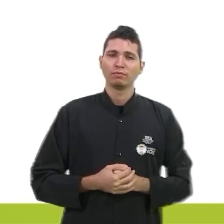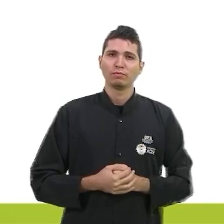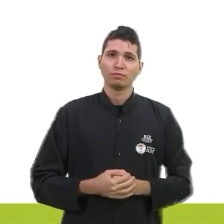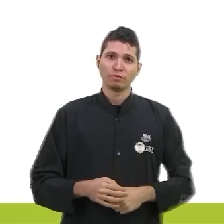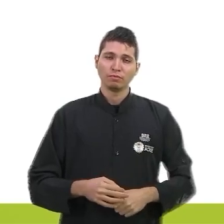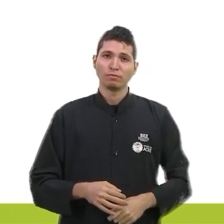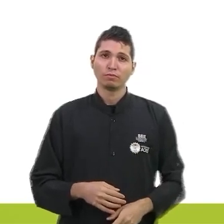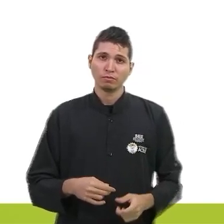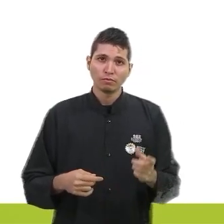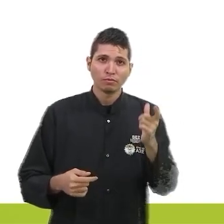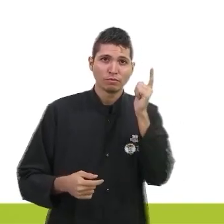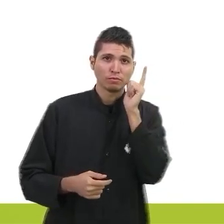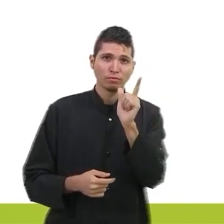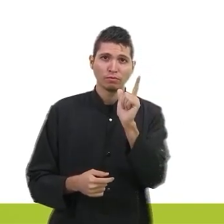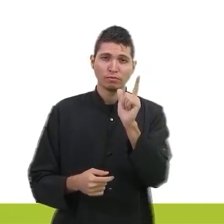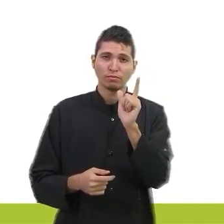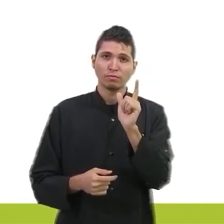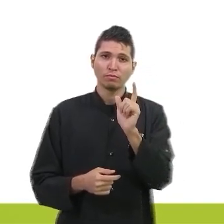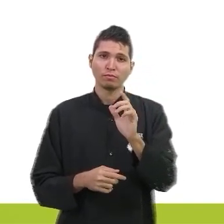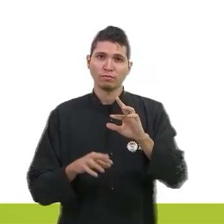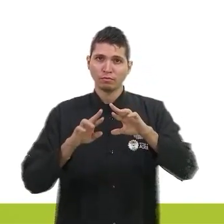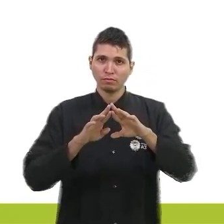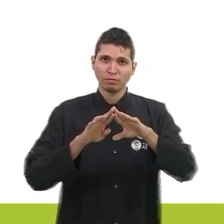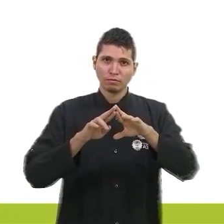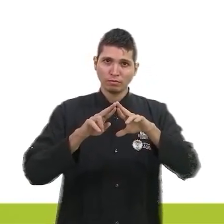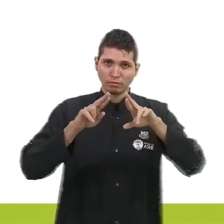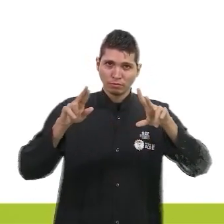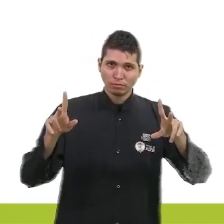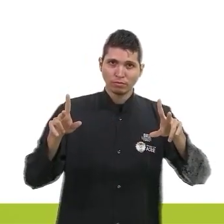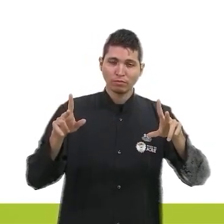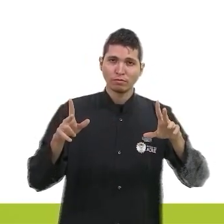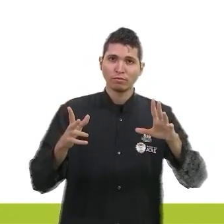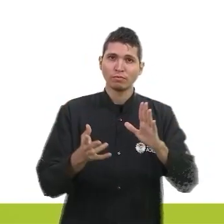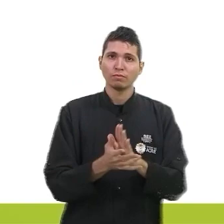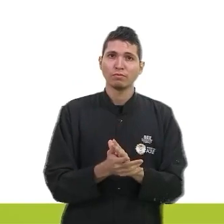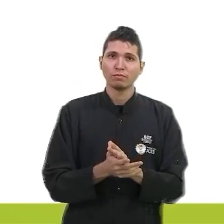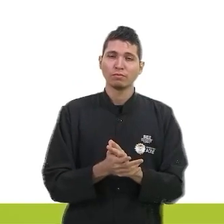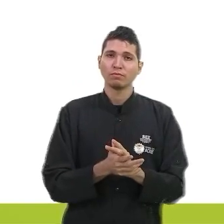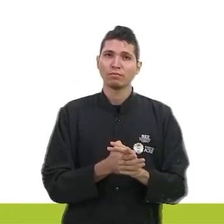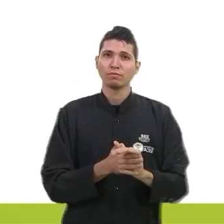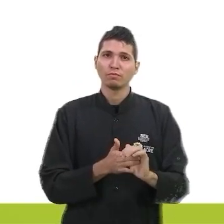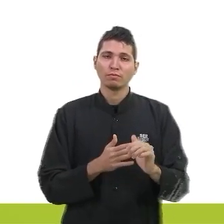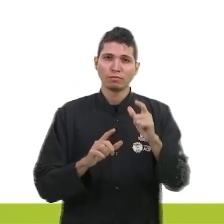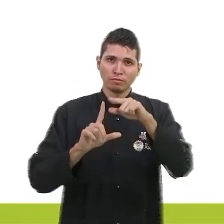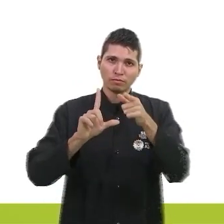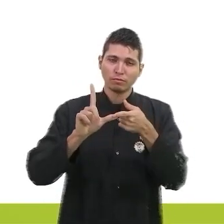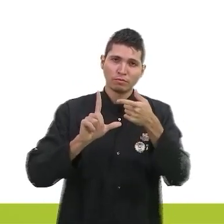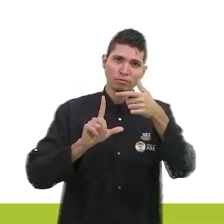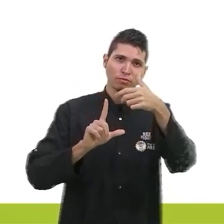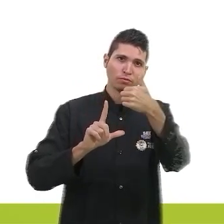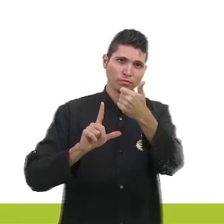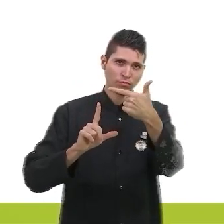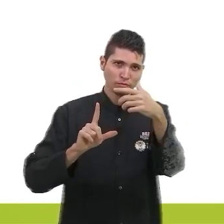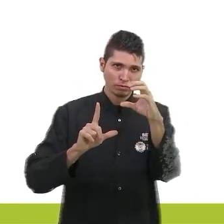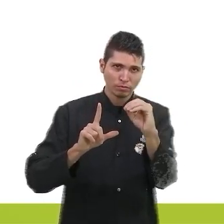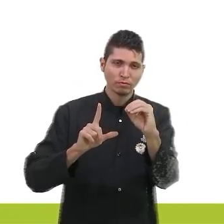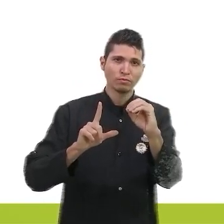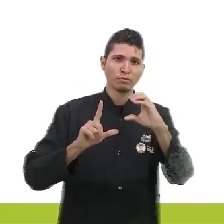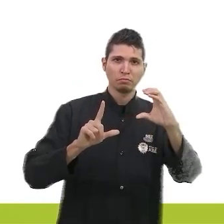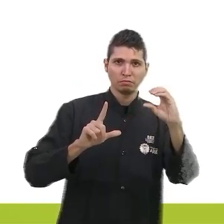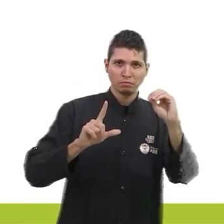o que é seno e cosseno de 120. Por enquanto, nós iremos usar alguma tabela para encontrar esses valores.